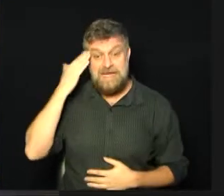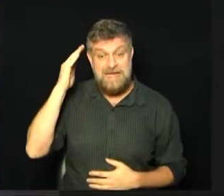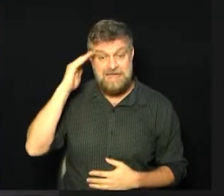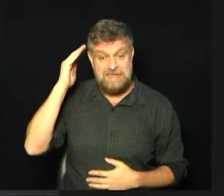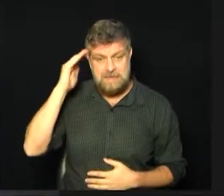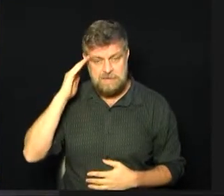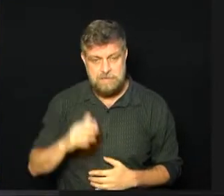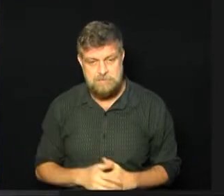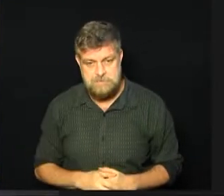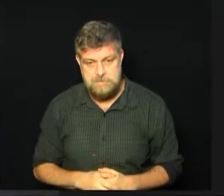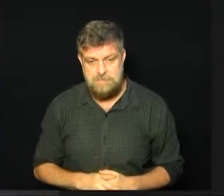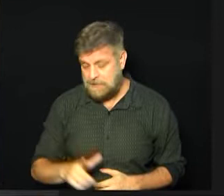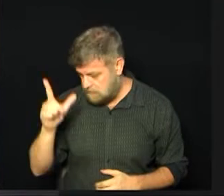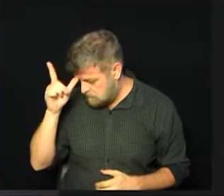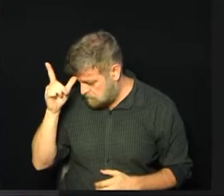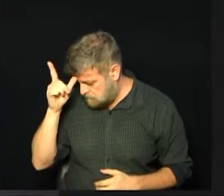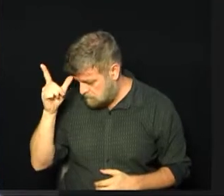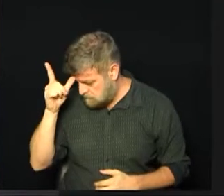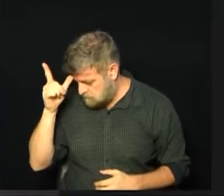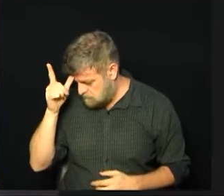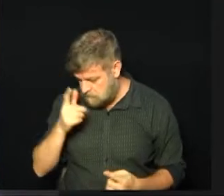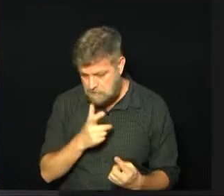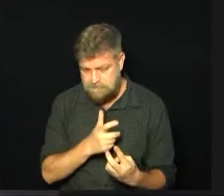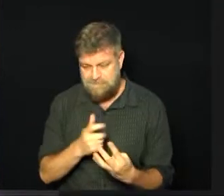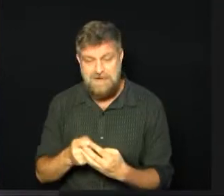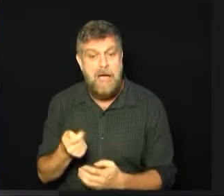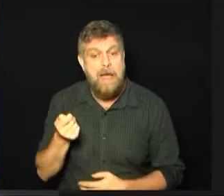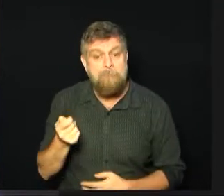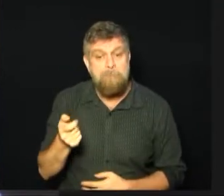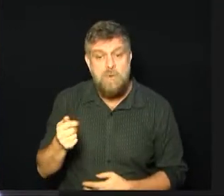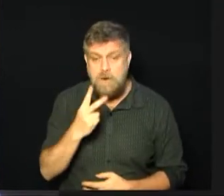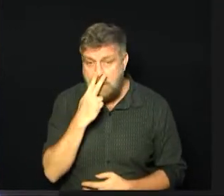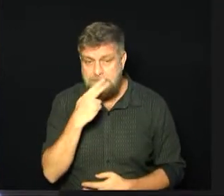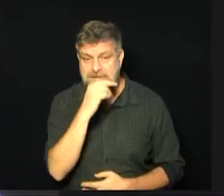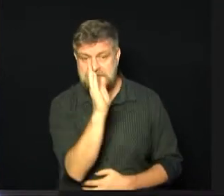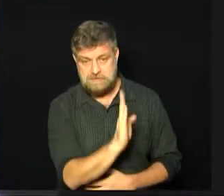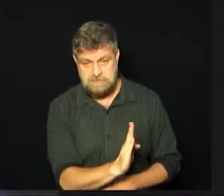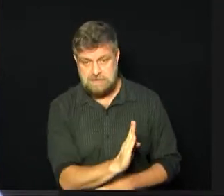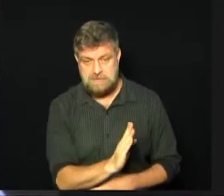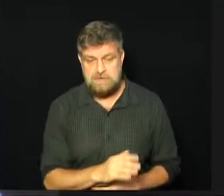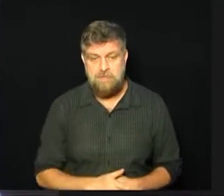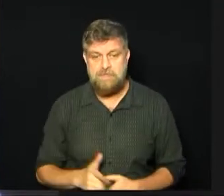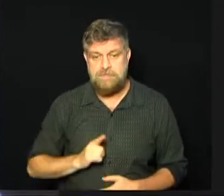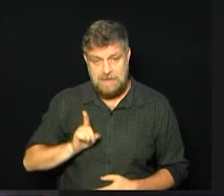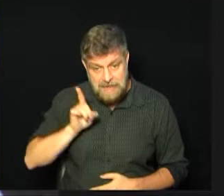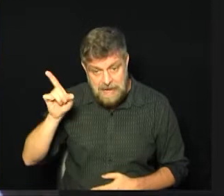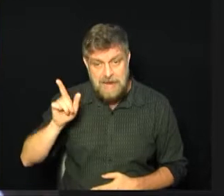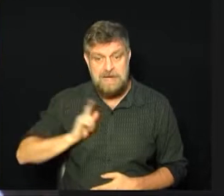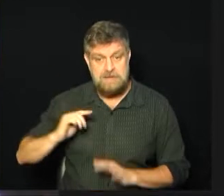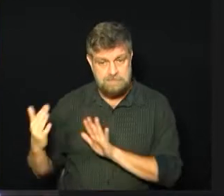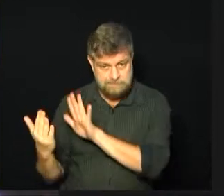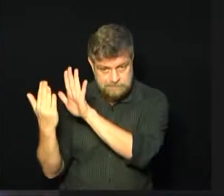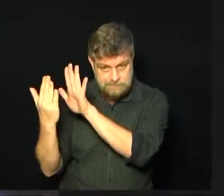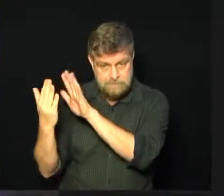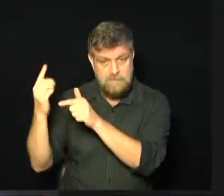mesmo na Alemanha, a cobertura vacinal não está tão baixa. Está muito parecida com a do Brasil, né? E mesmo assim eles estão enfrentando uma